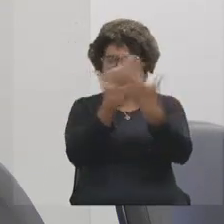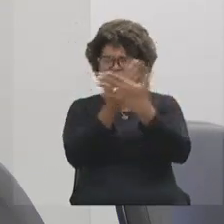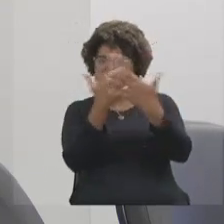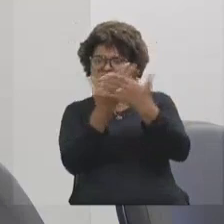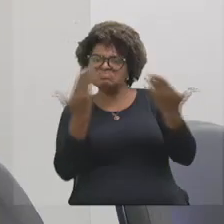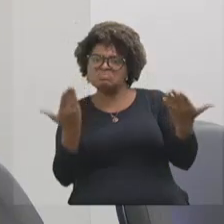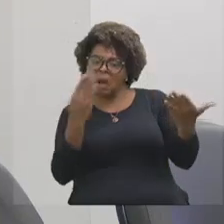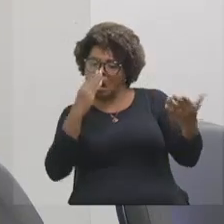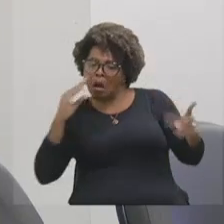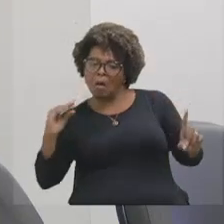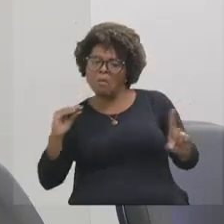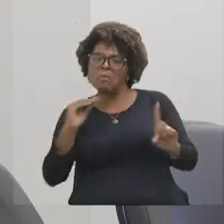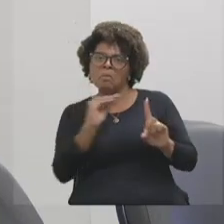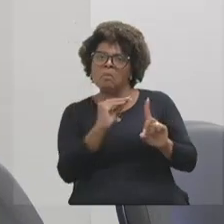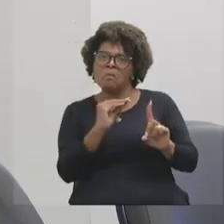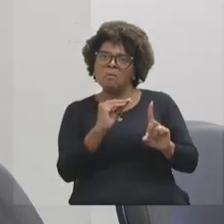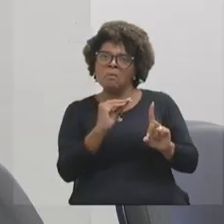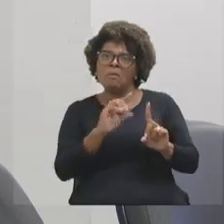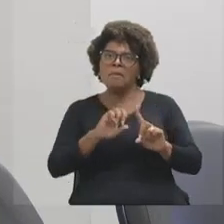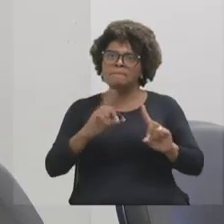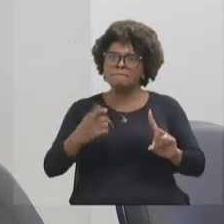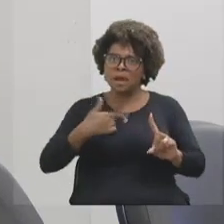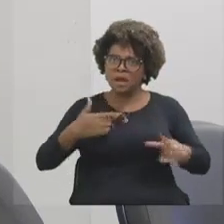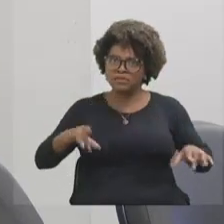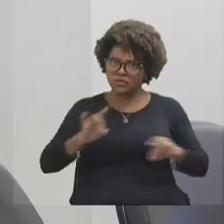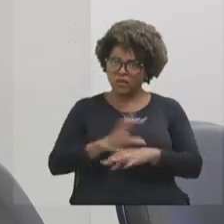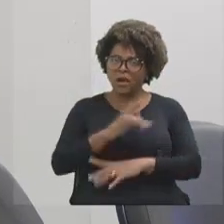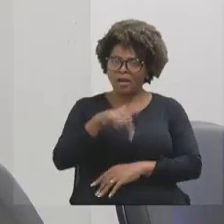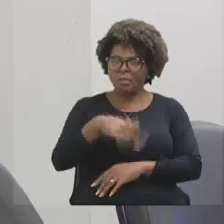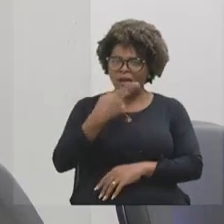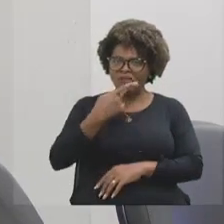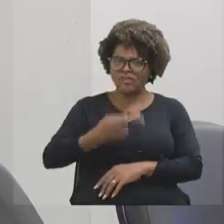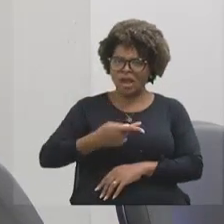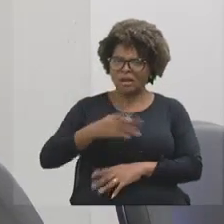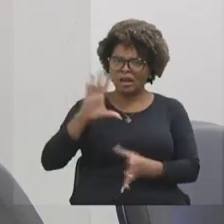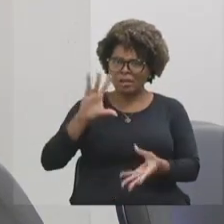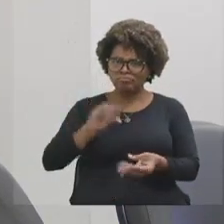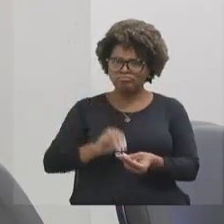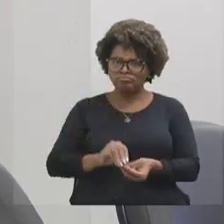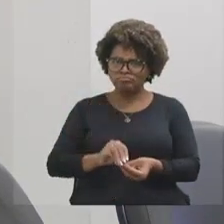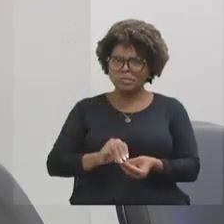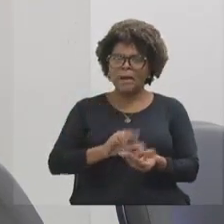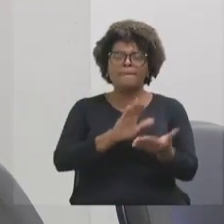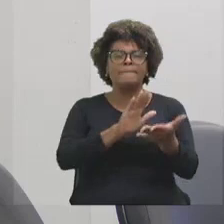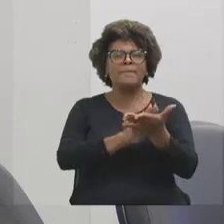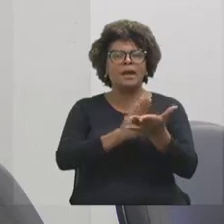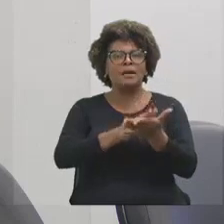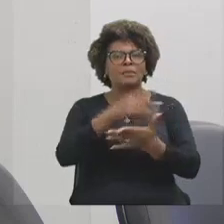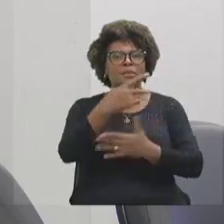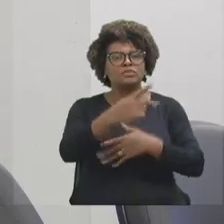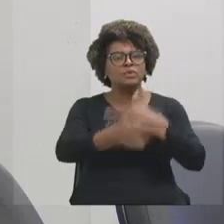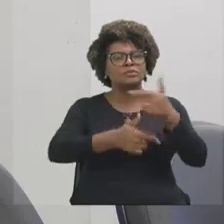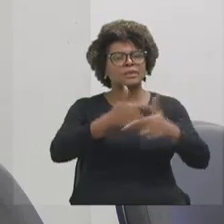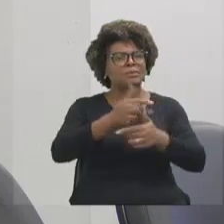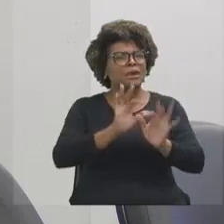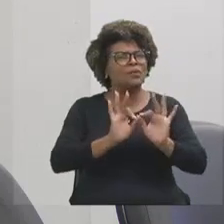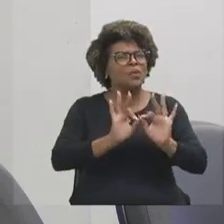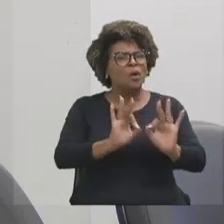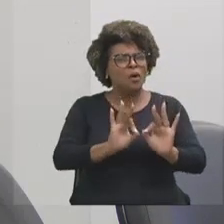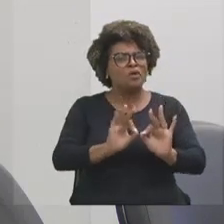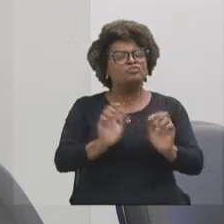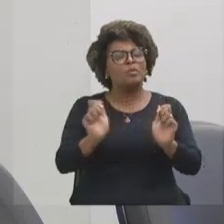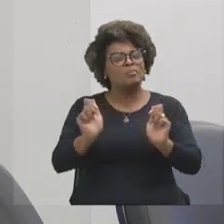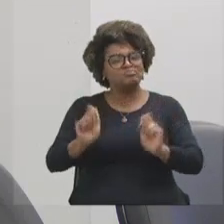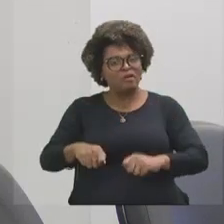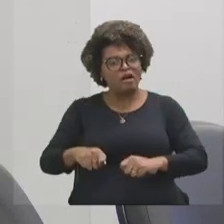no mais hoje aqui eu já vou encerrar você bem breve mas é parabenizar pelo excelente trabalho conte comigo Conte